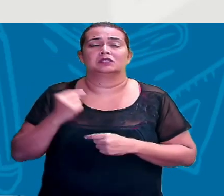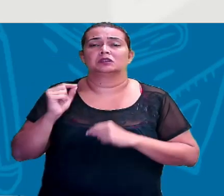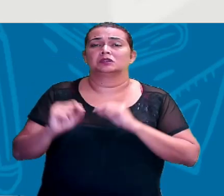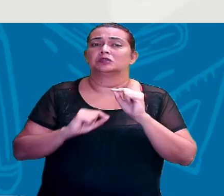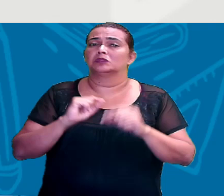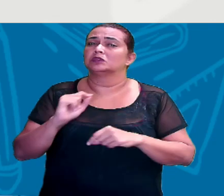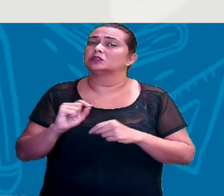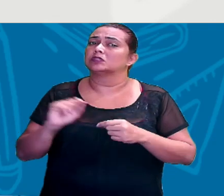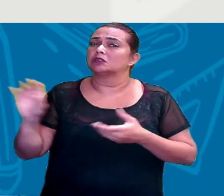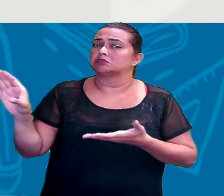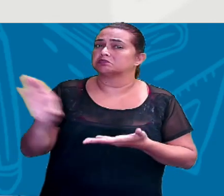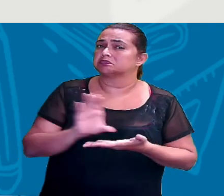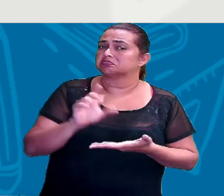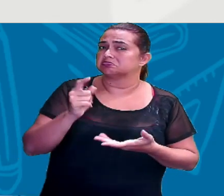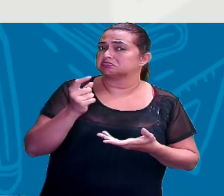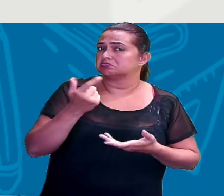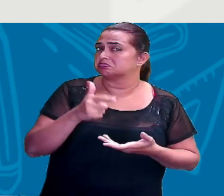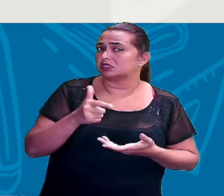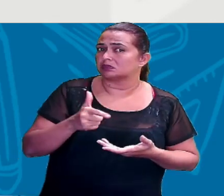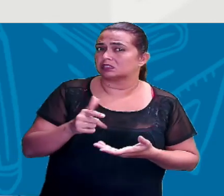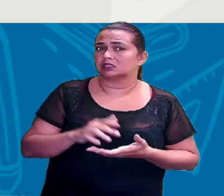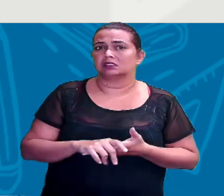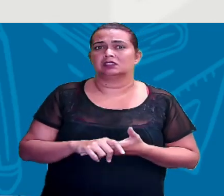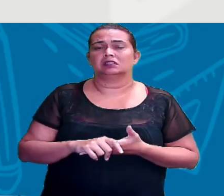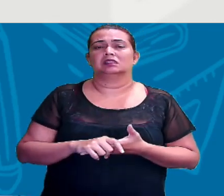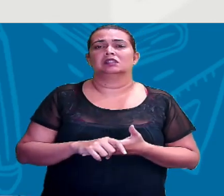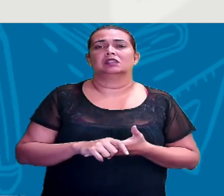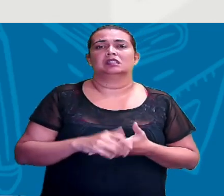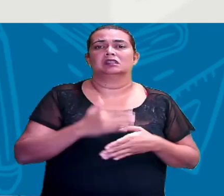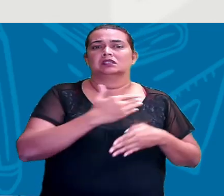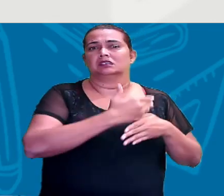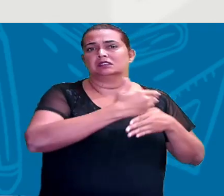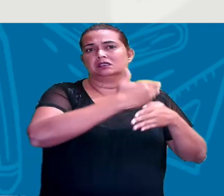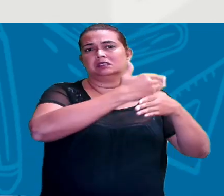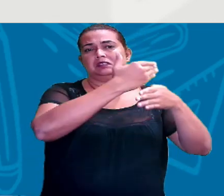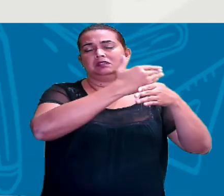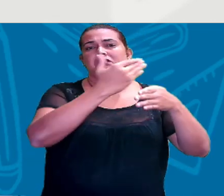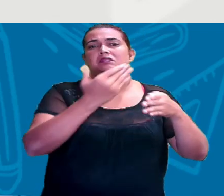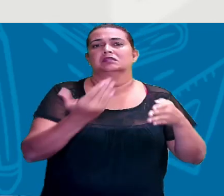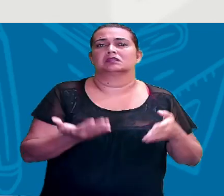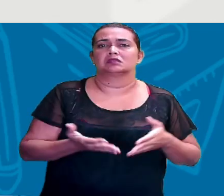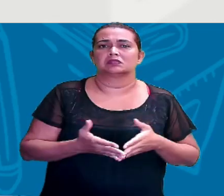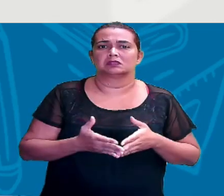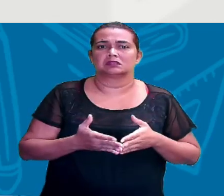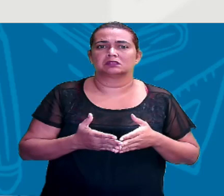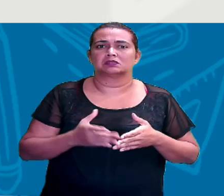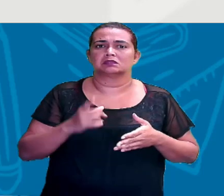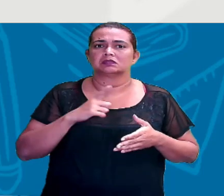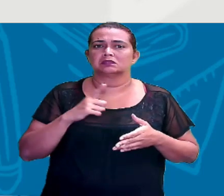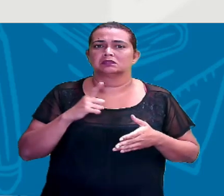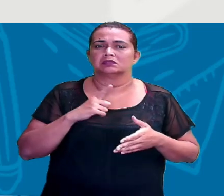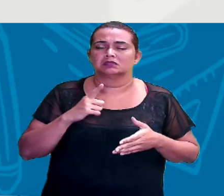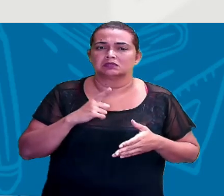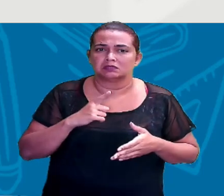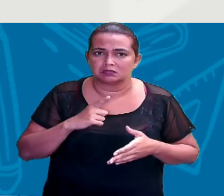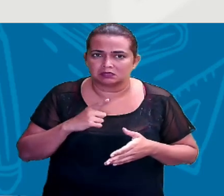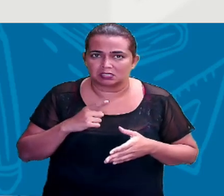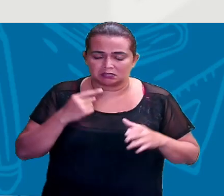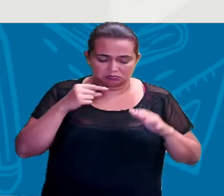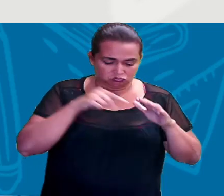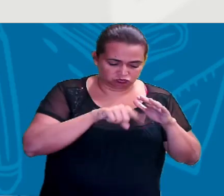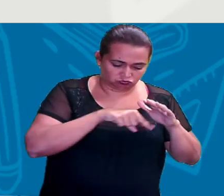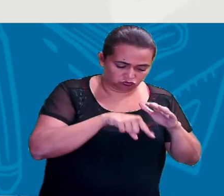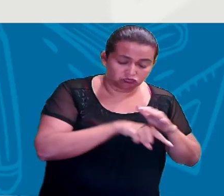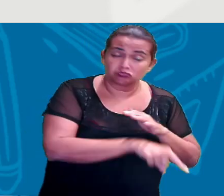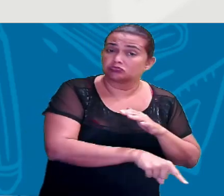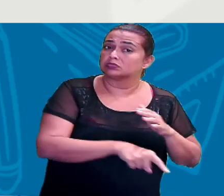investimentos, né, agroindustriais, da construção de barragens, de grandes projetos de mineração, todos isso provocam fatores